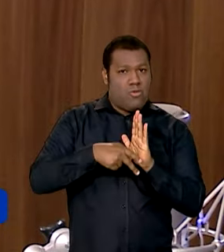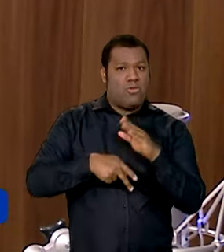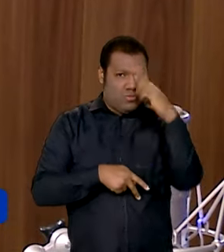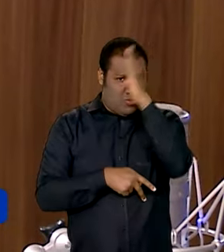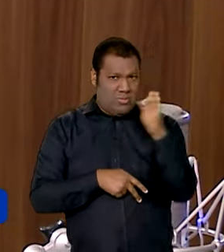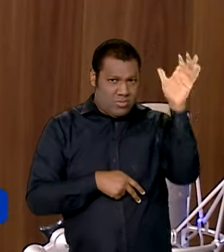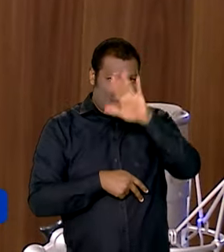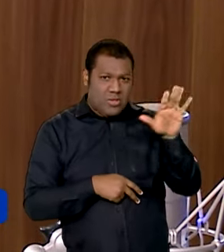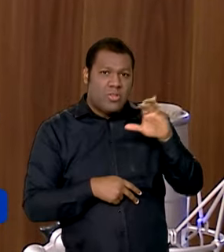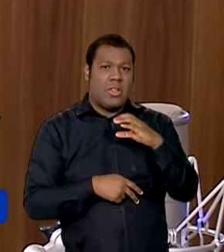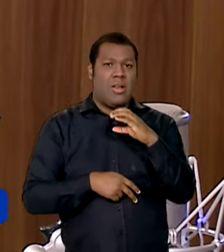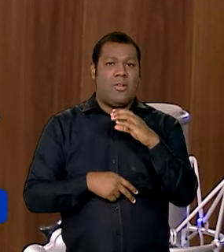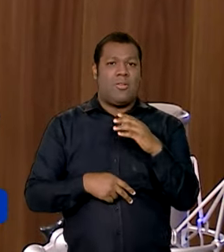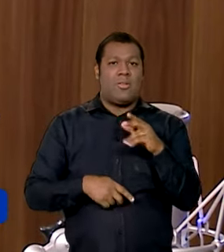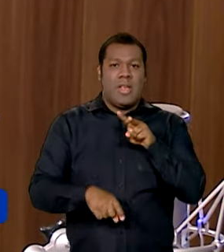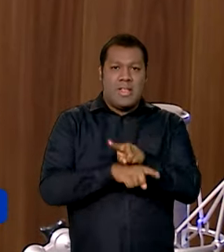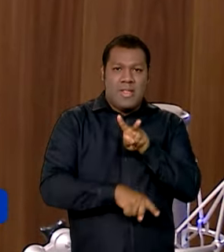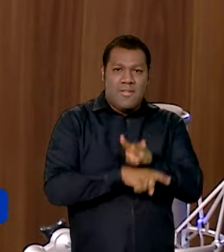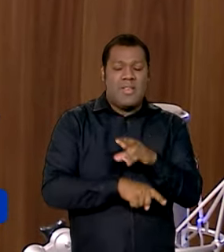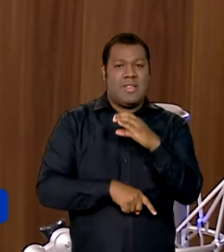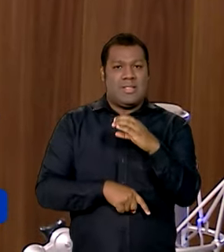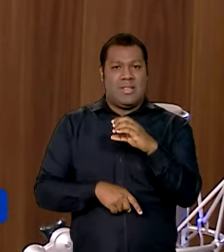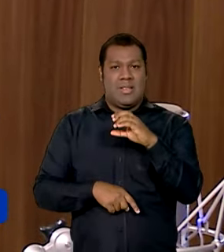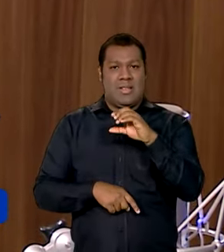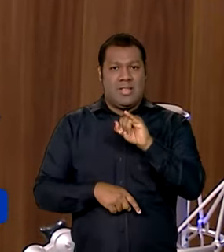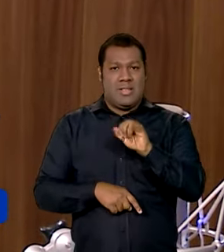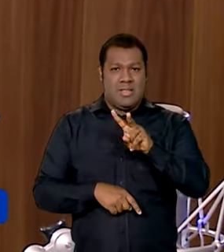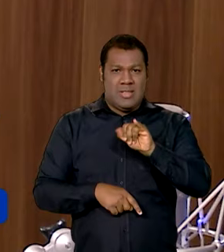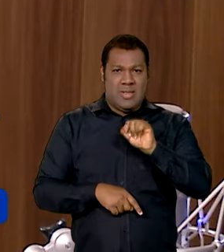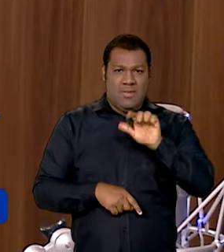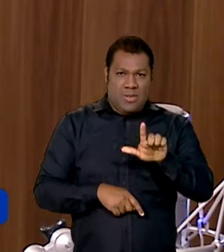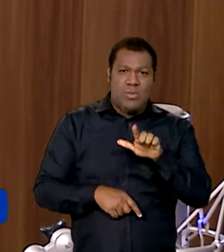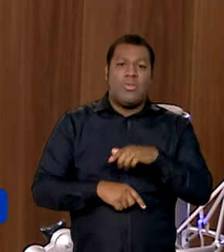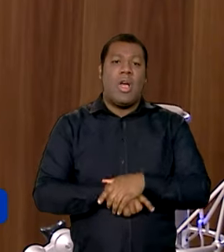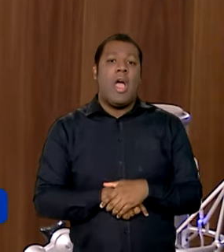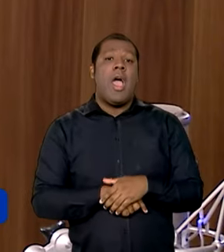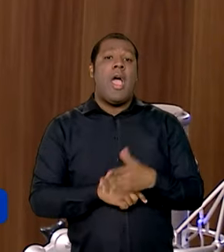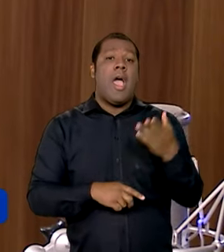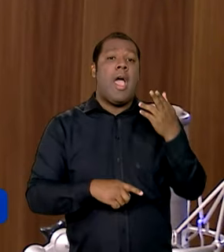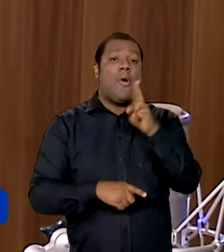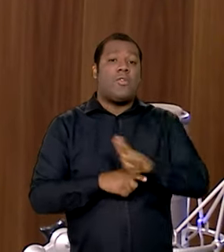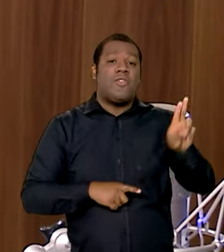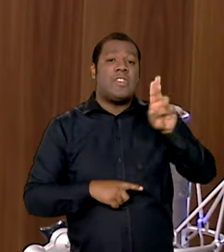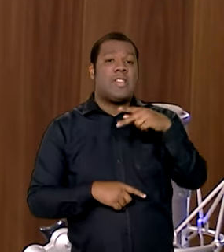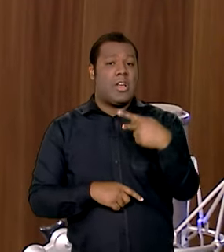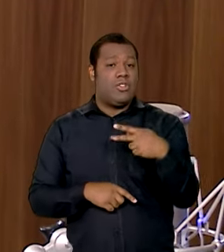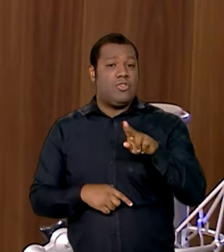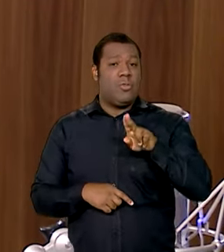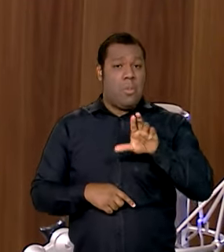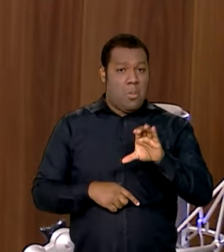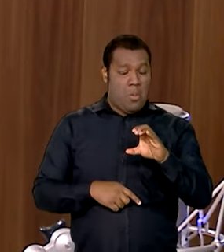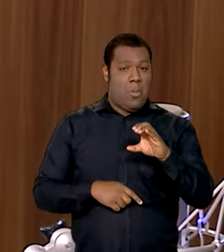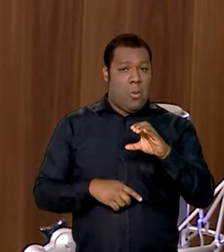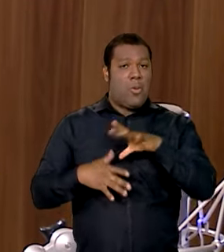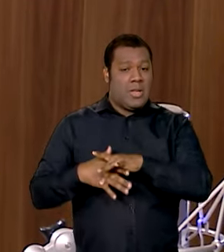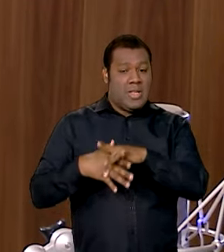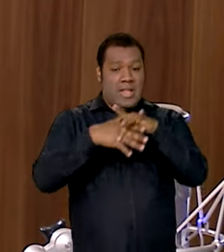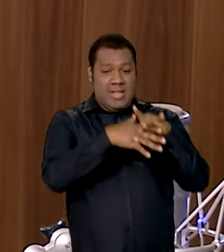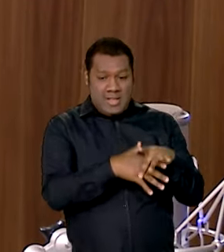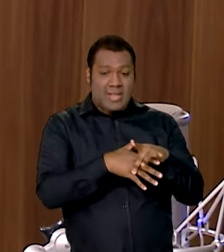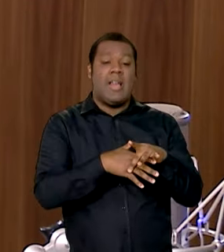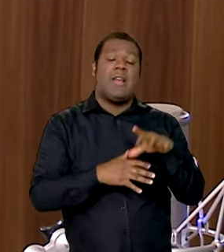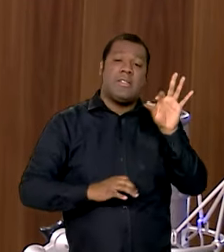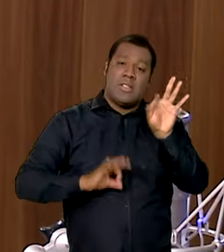a PUC tá liderando com dezenas de outras instituições de todas as regiões do país com todos os sistemas estaduais